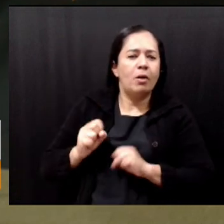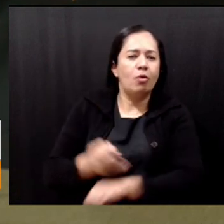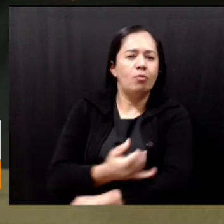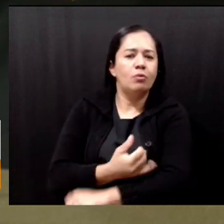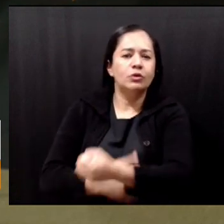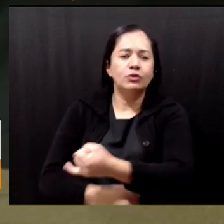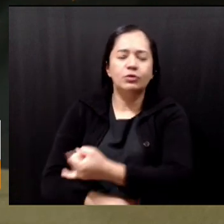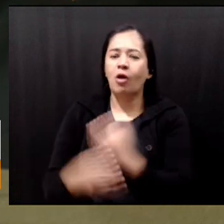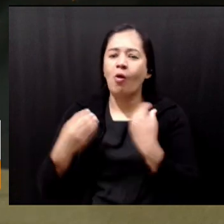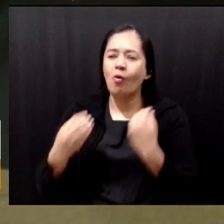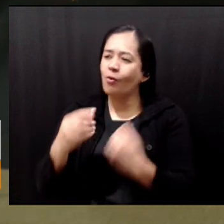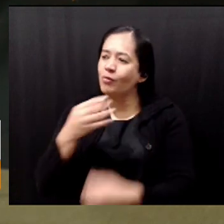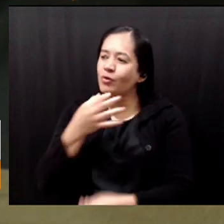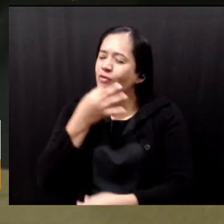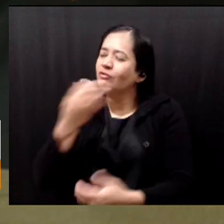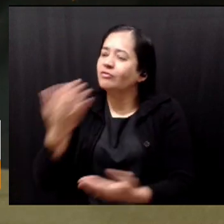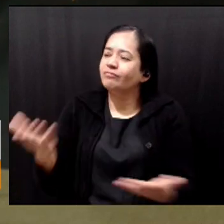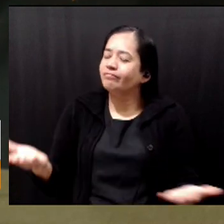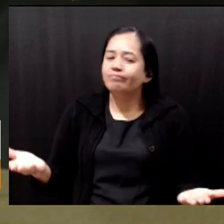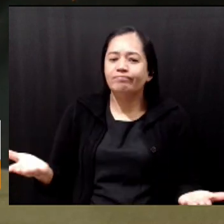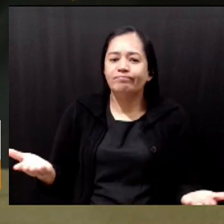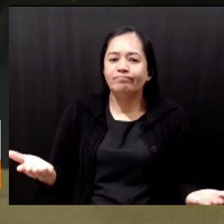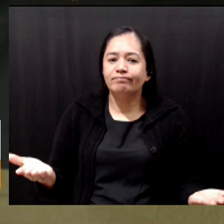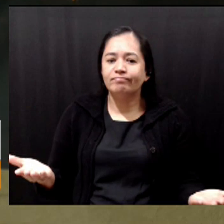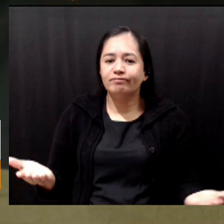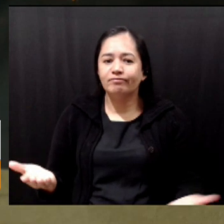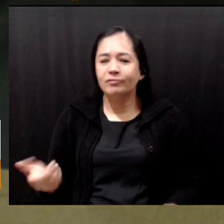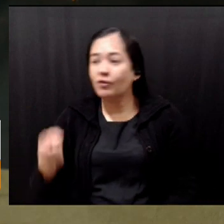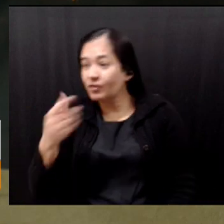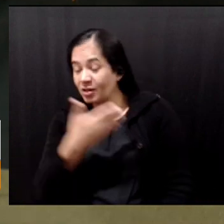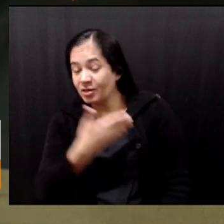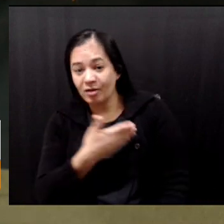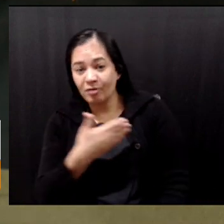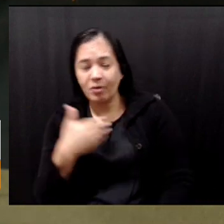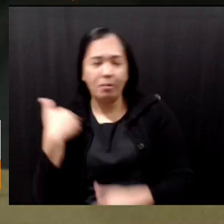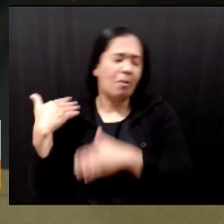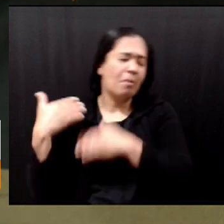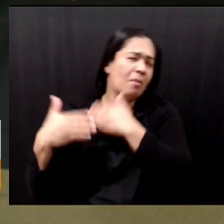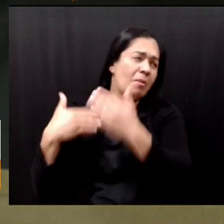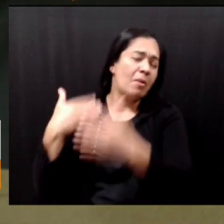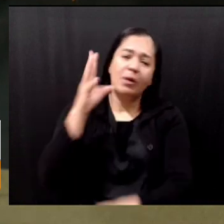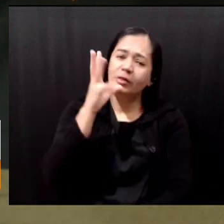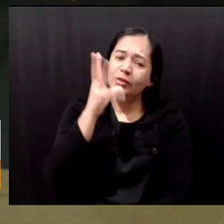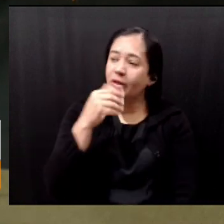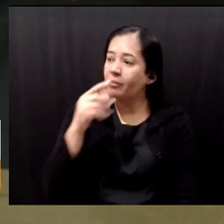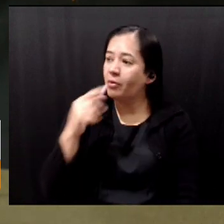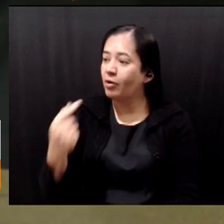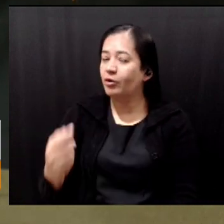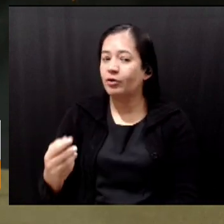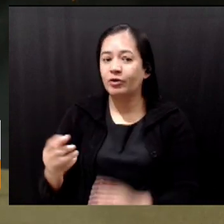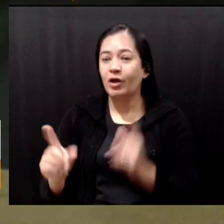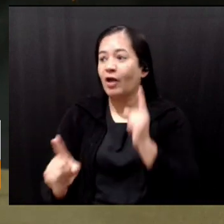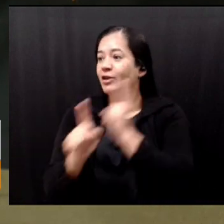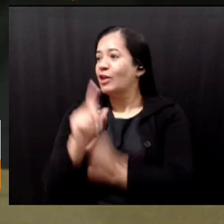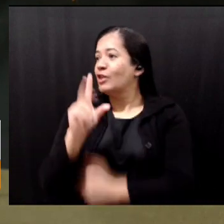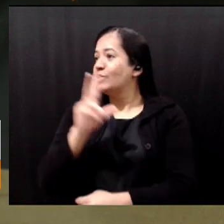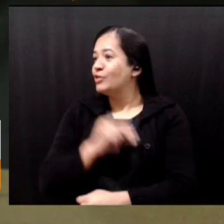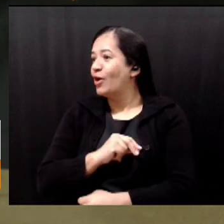avaliam isso? Você tem um amigo e passa um tempão, e aí quando você vê, você fala: "Meu Deus, parece que o tempo não passou e